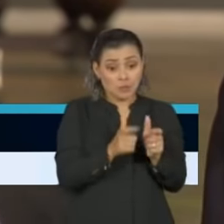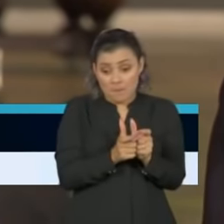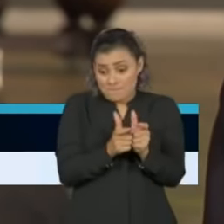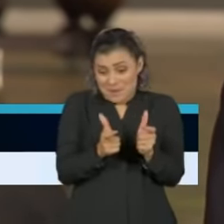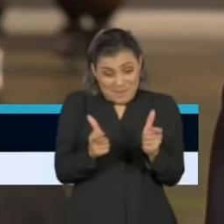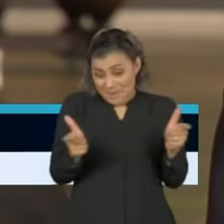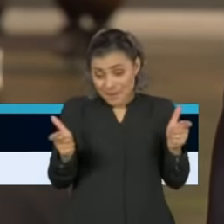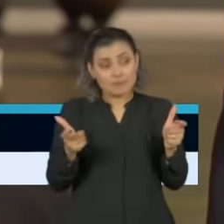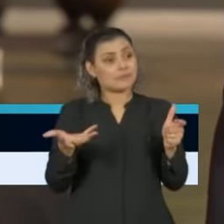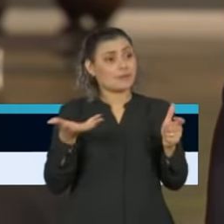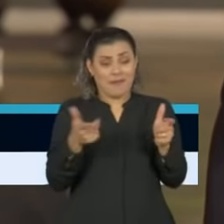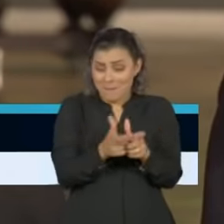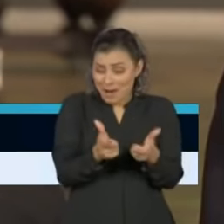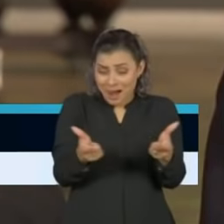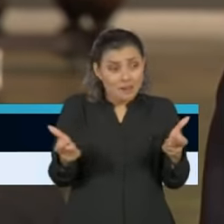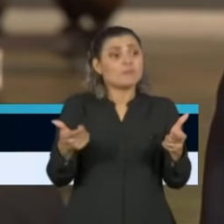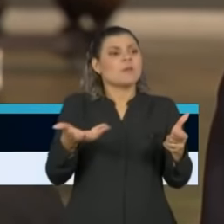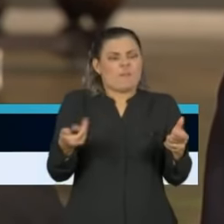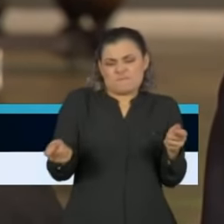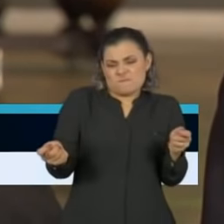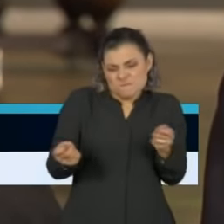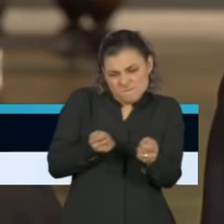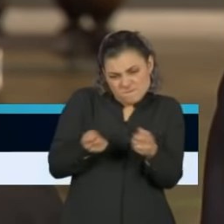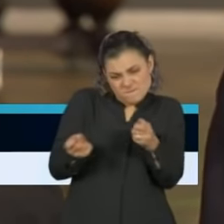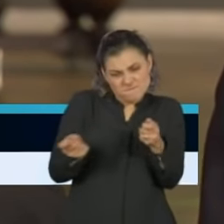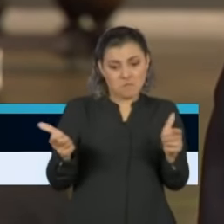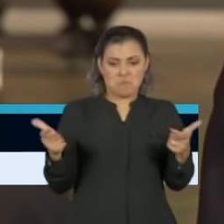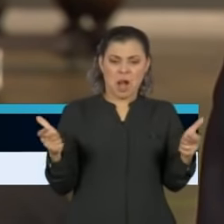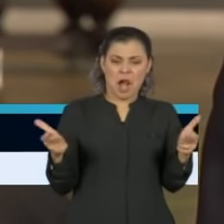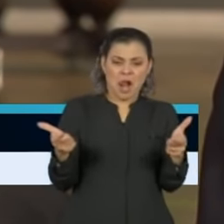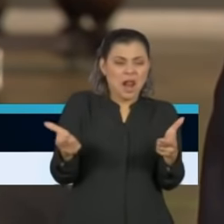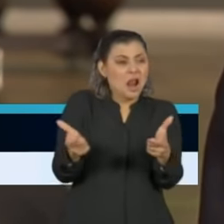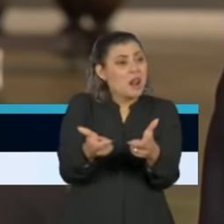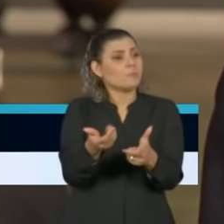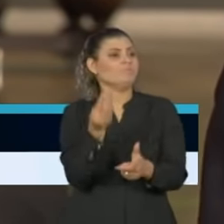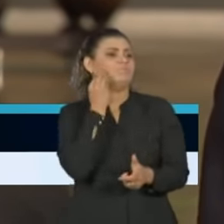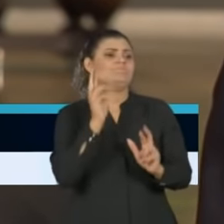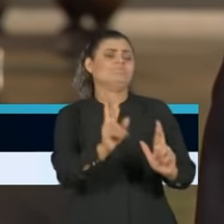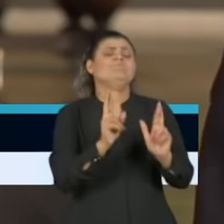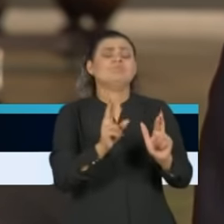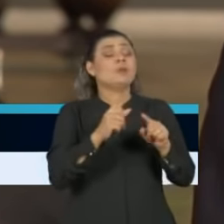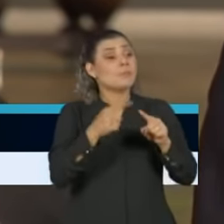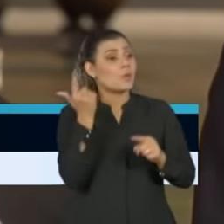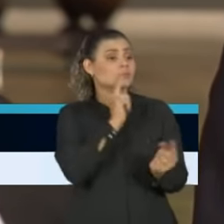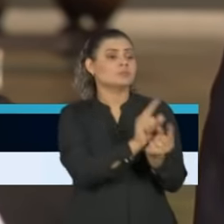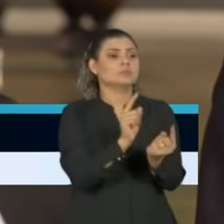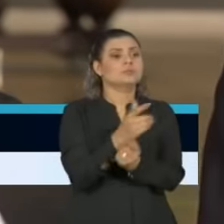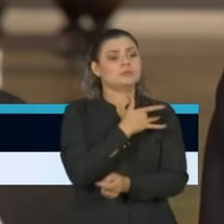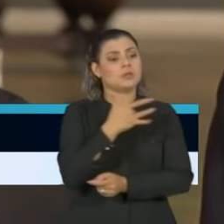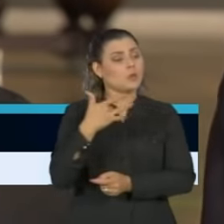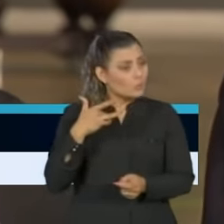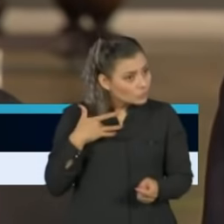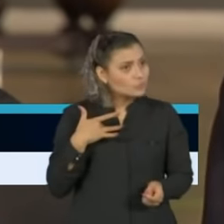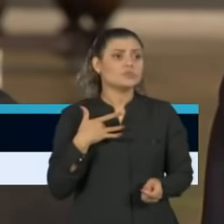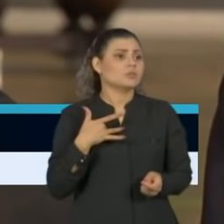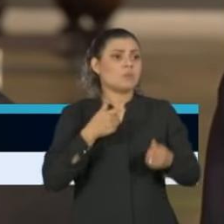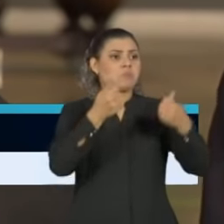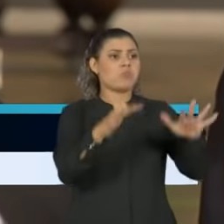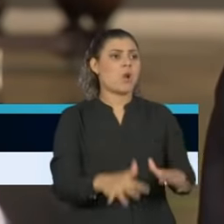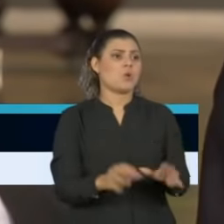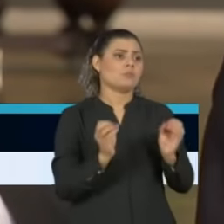fazer com que essa incidência diminua e seja ao longo do tempo para que os serviços de saúde não